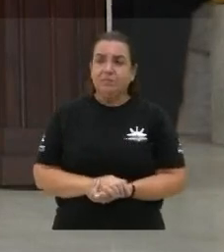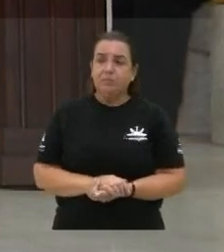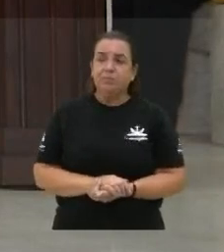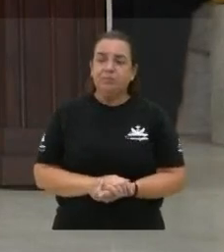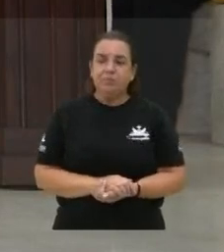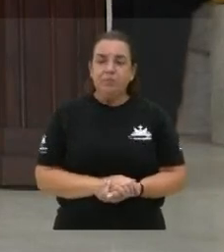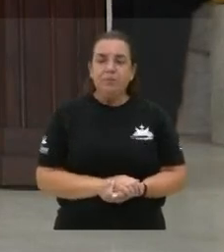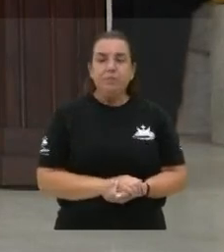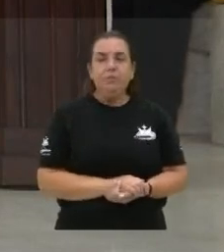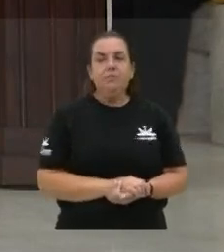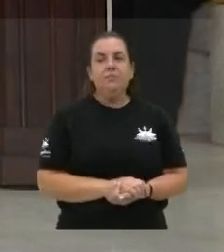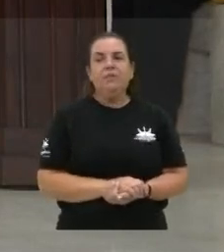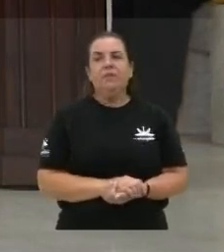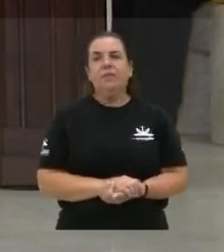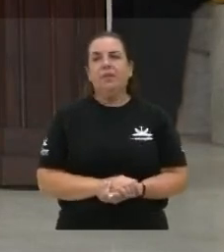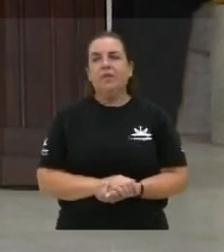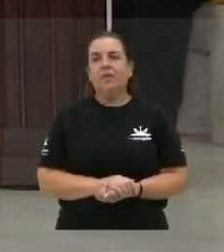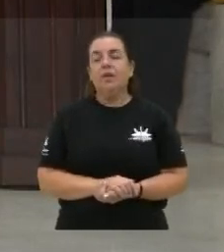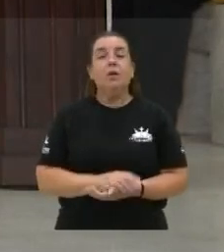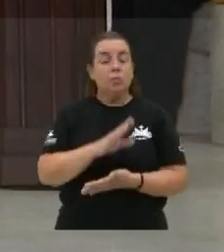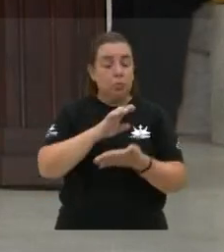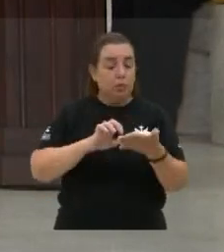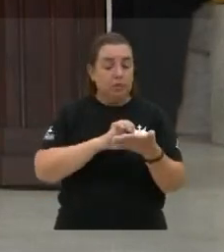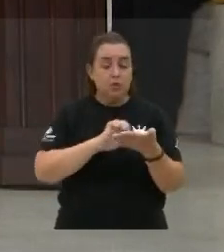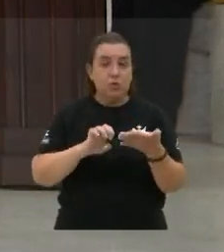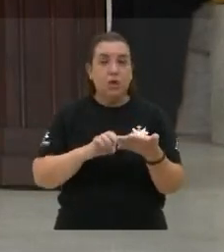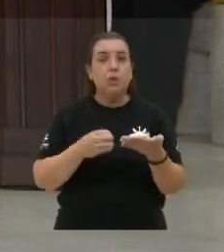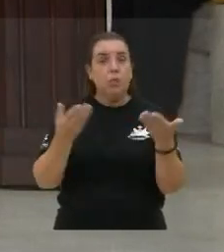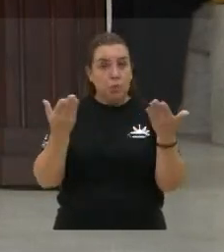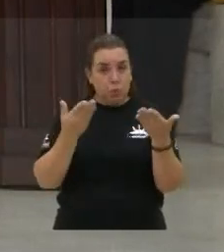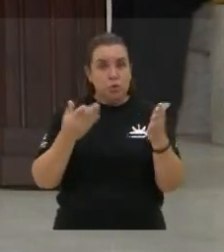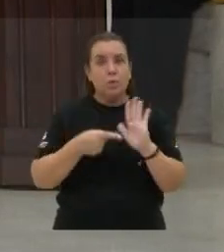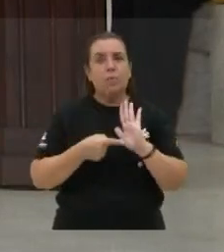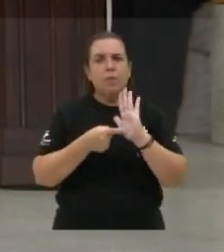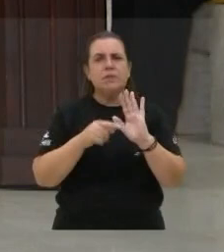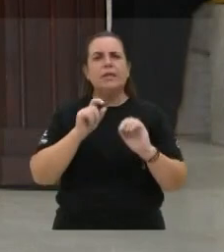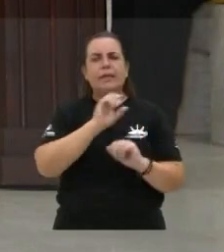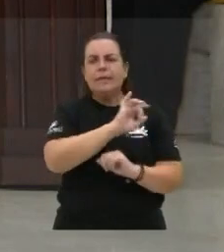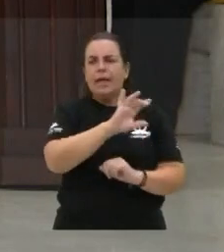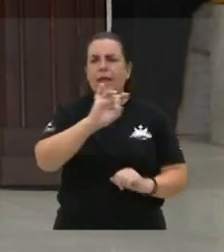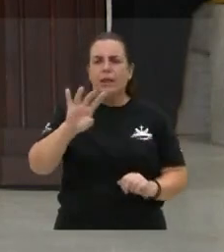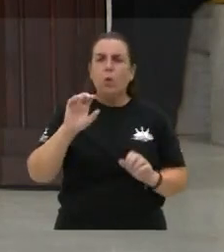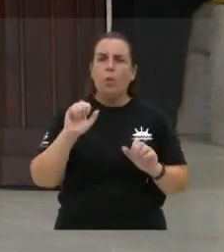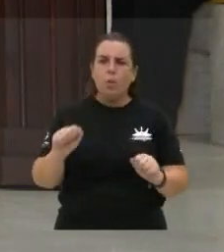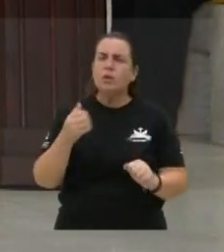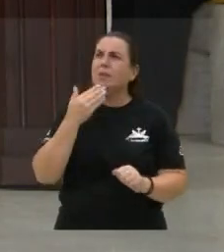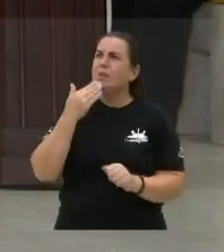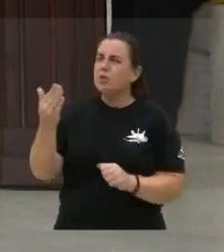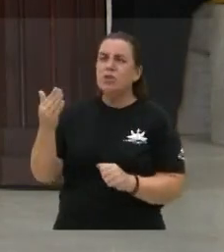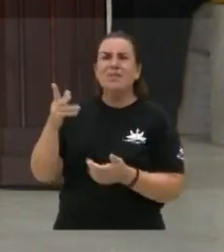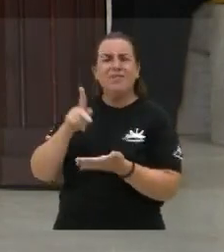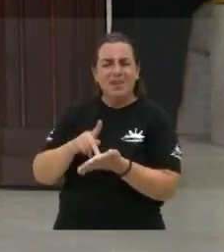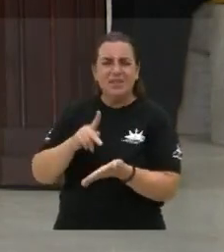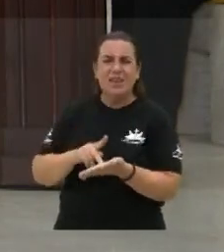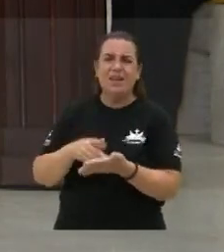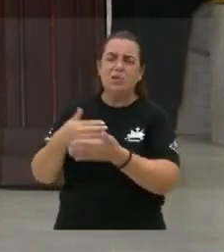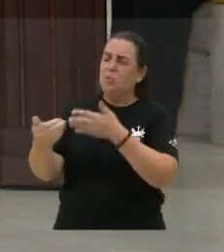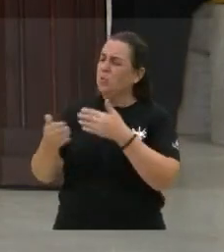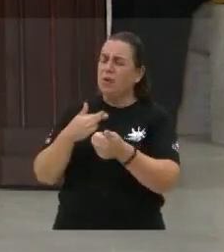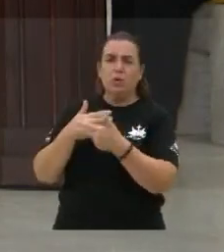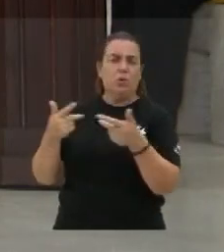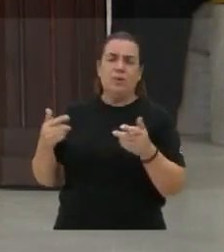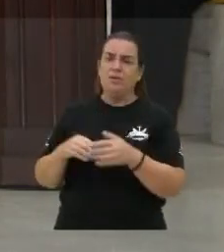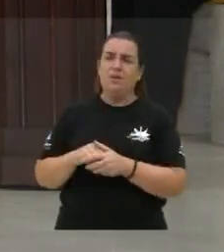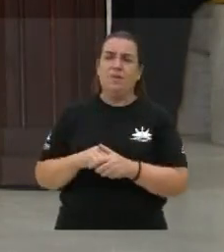isso, o Evangelho de hoje nos mostra, e cada um pode fazer o seu pedido mais sincero. Todo